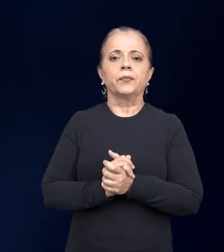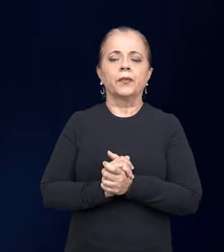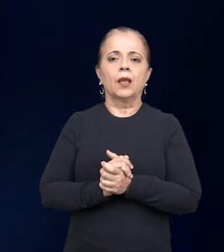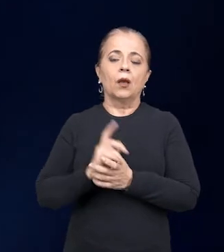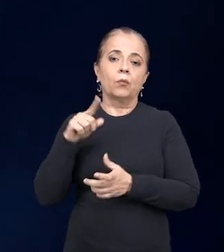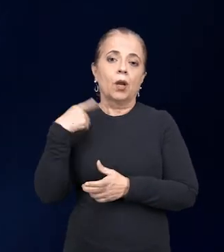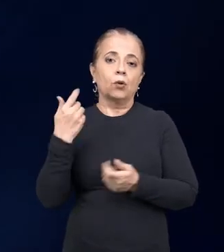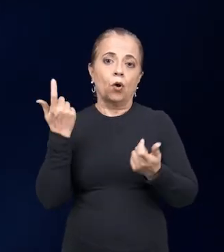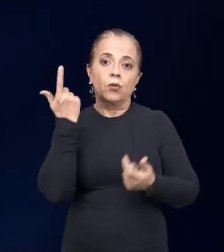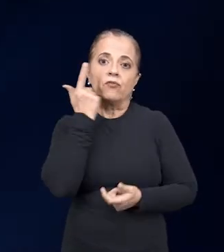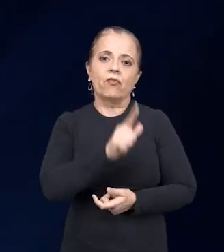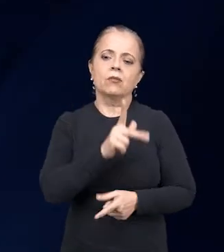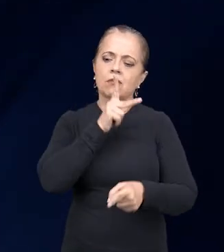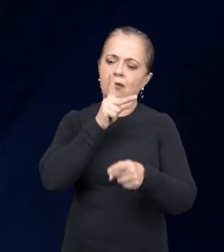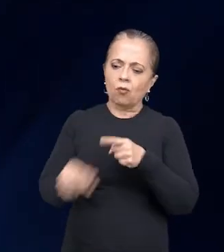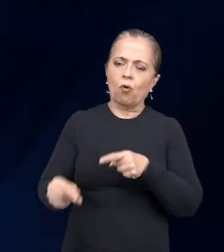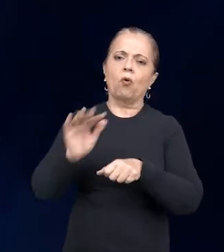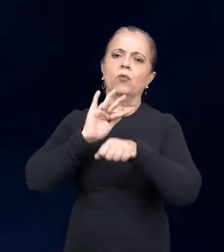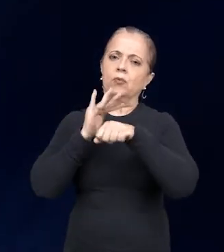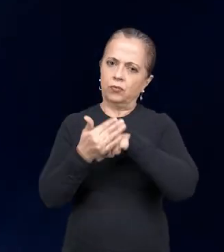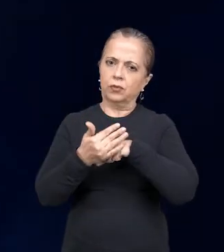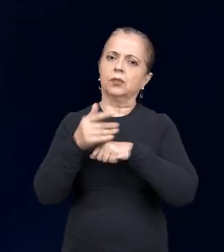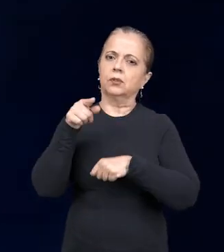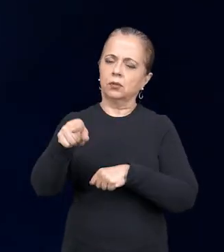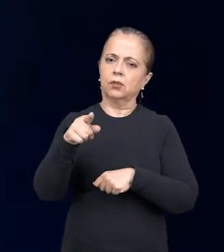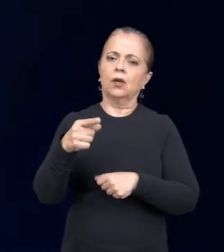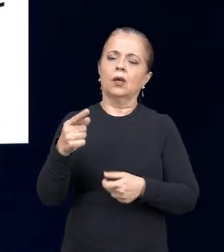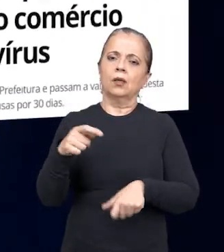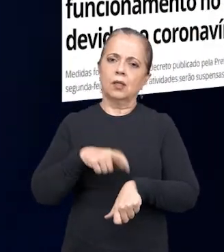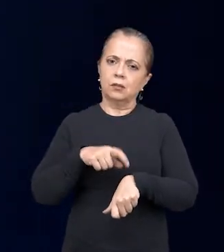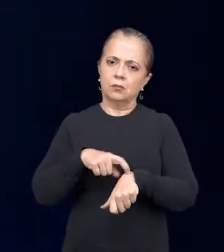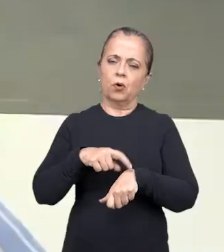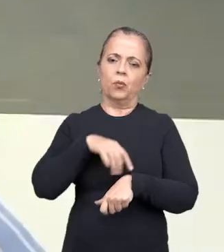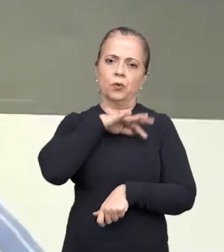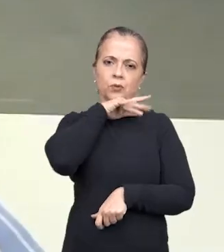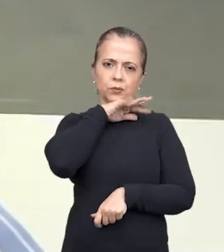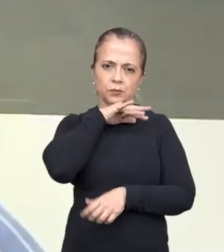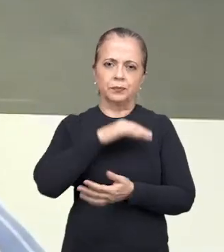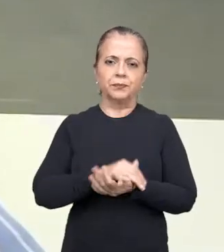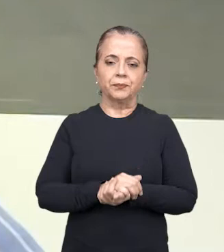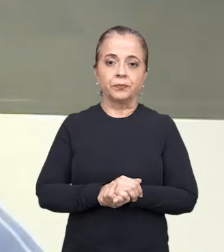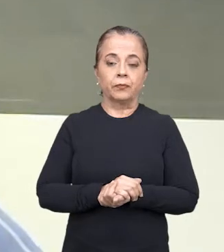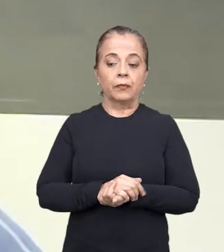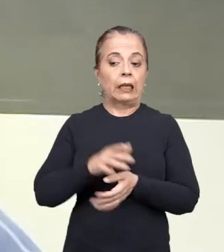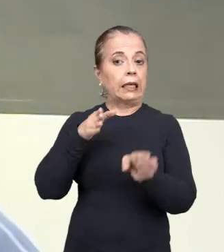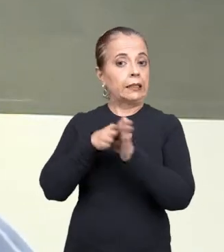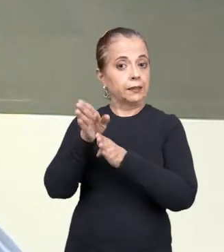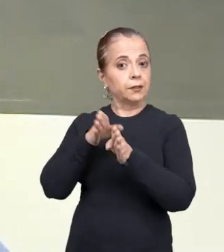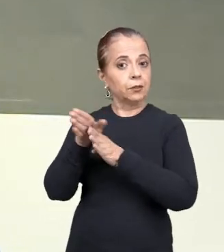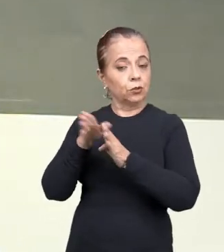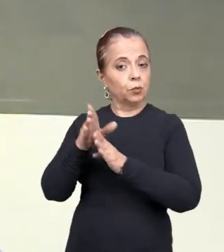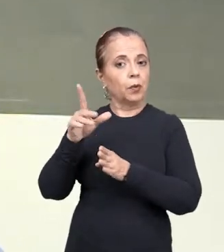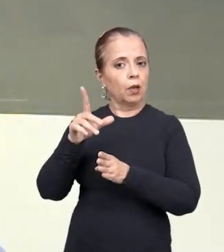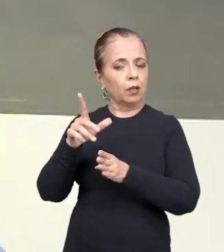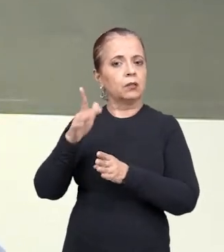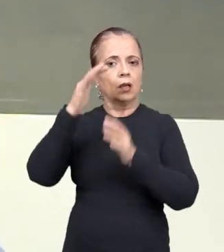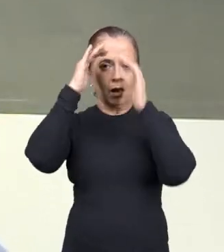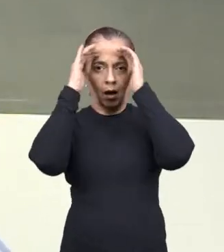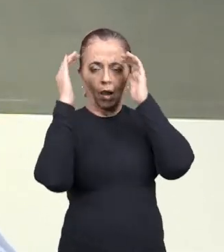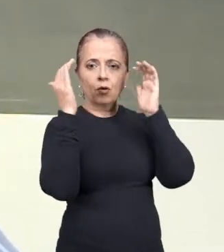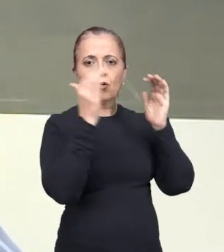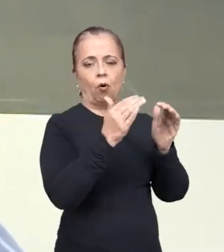gente poder sair vencedor dessa história tão desagradável que a gente está vivendo. As recomendações, elas vêm